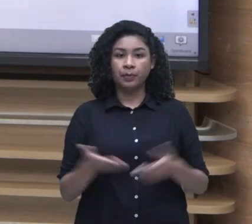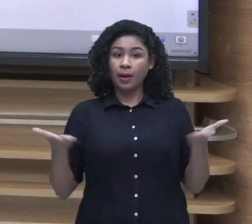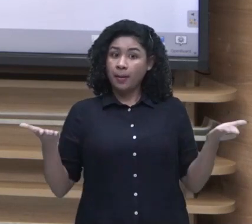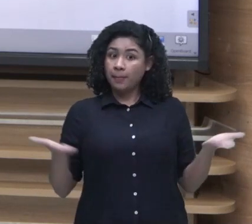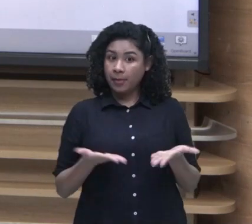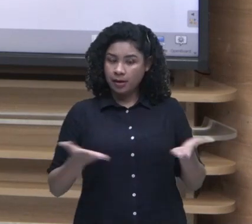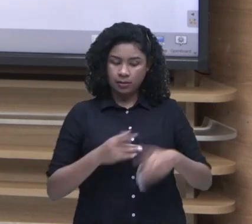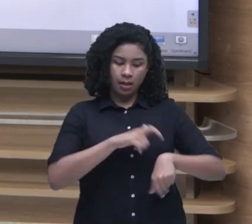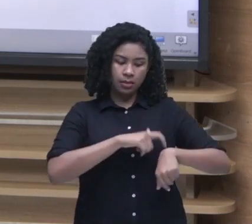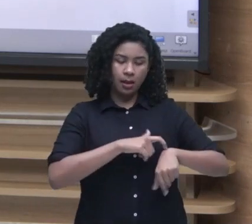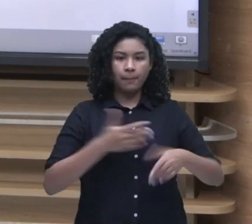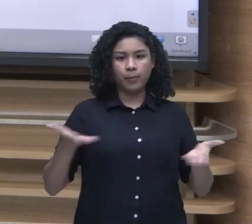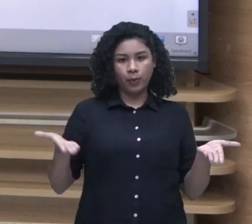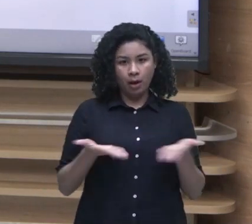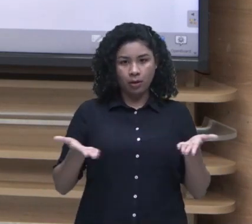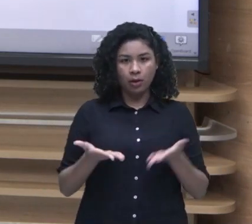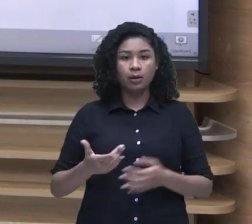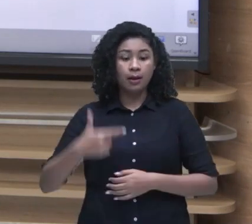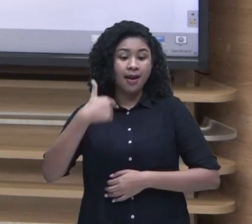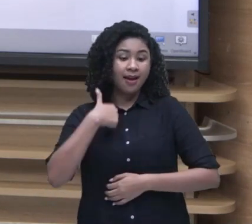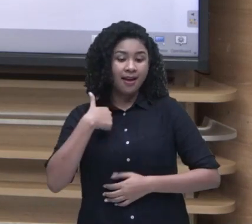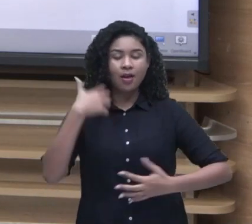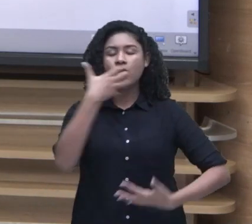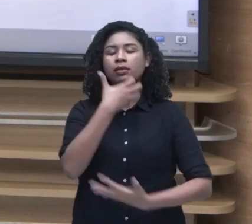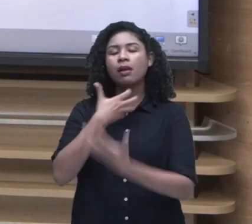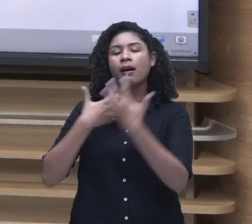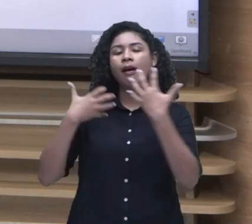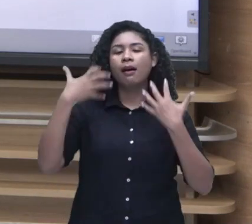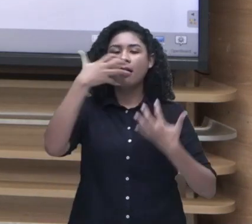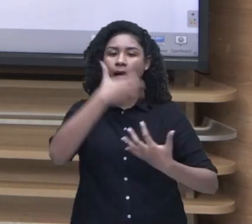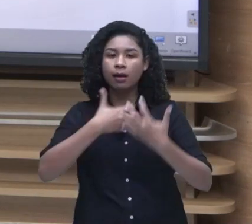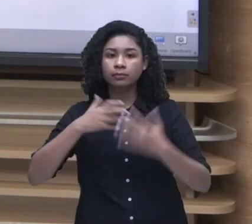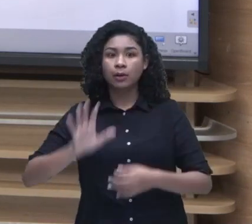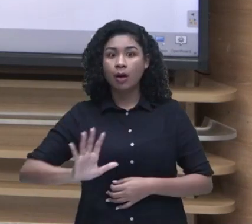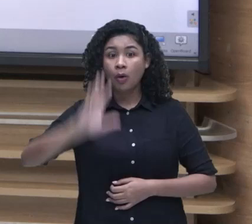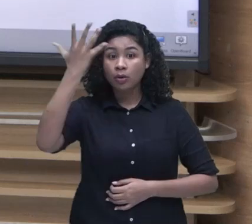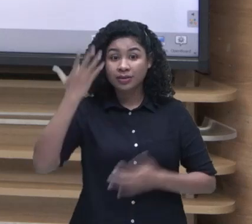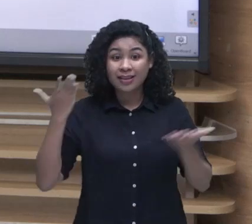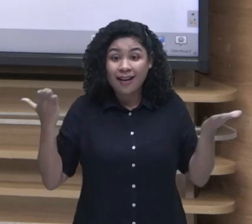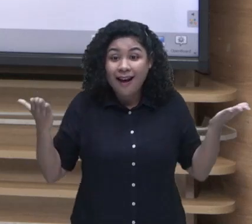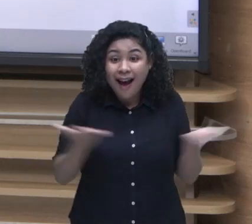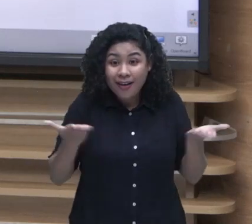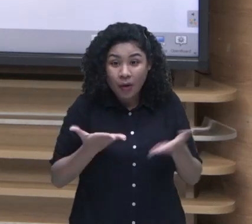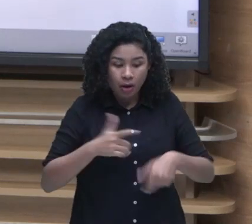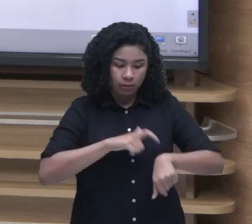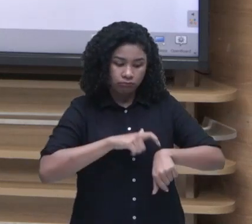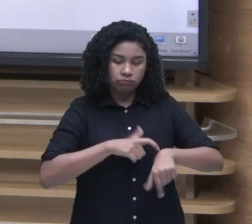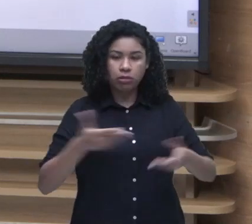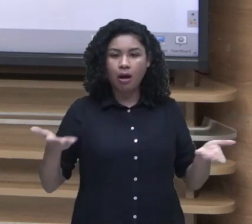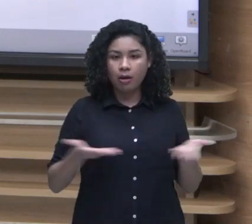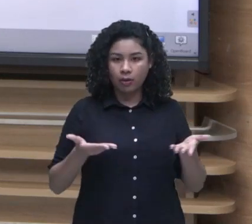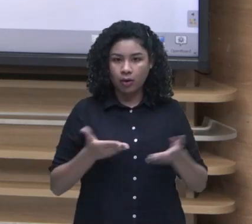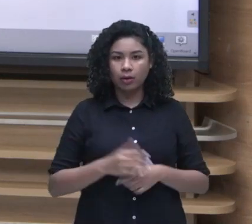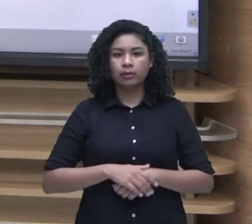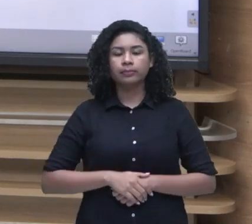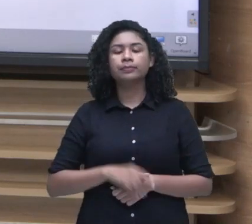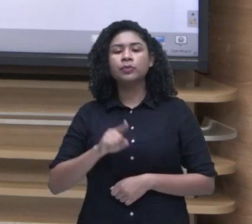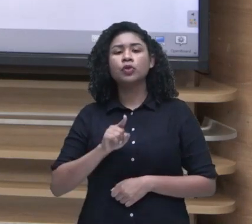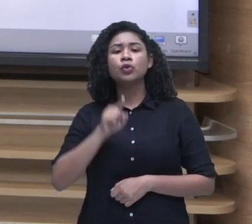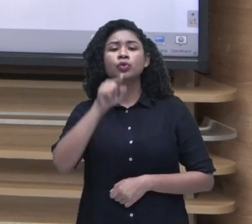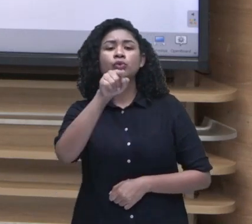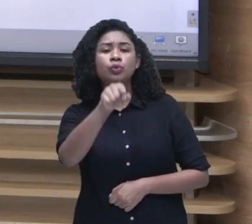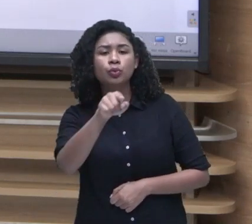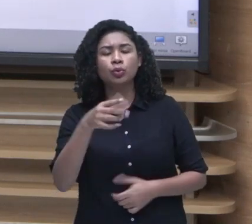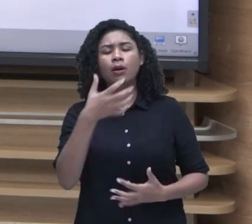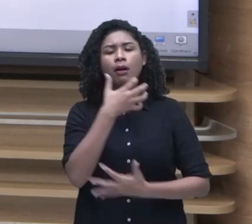Então, o presente está acontecendo neste exato momento. Tu cantas, ele canta, nós cantamos,